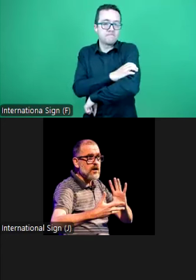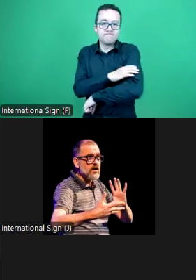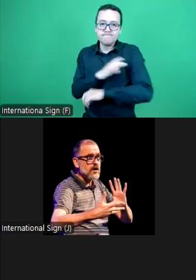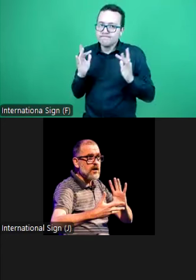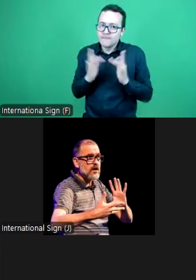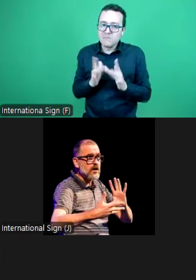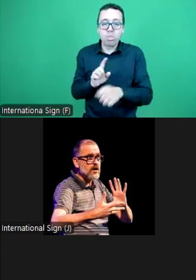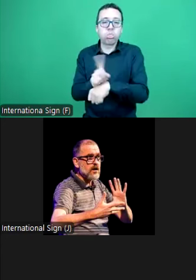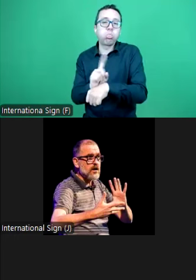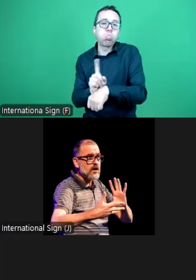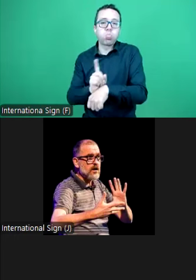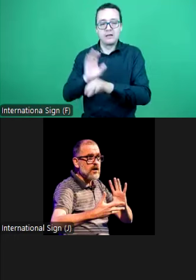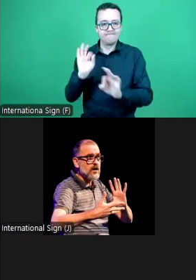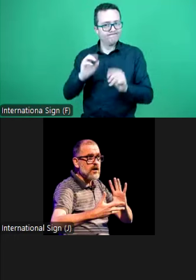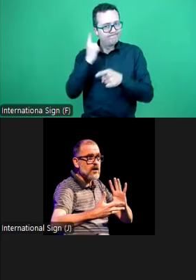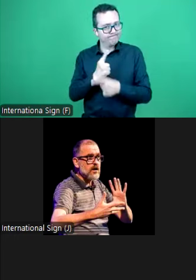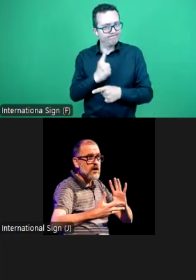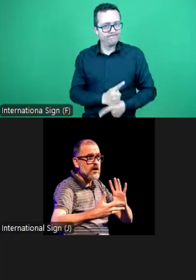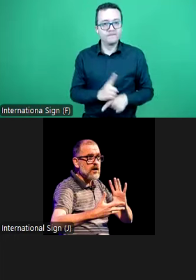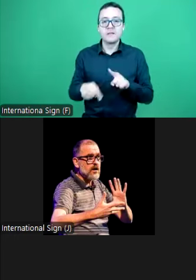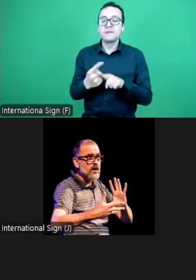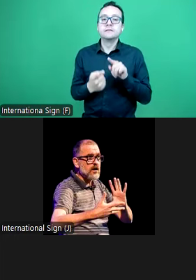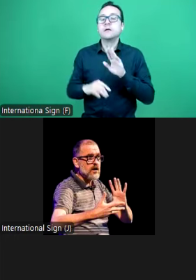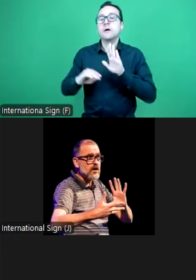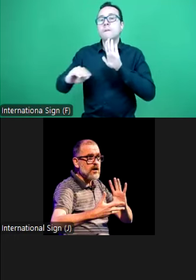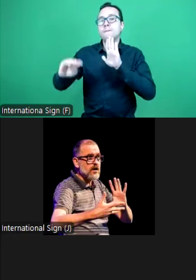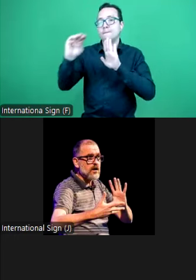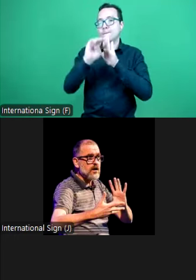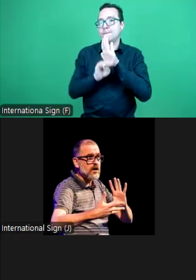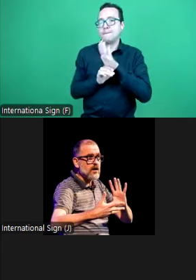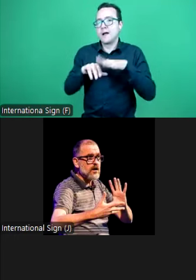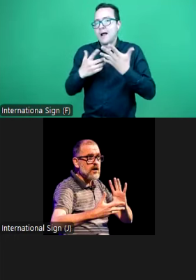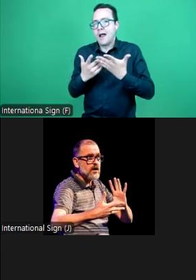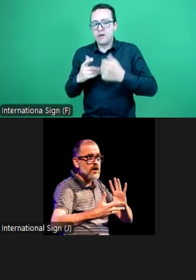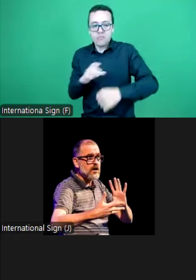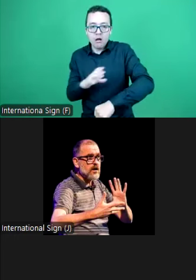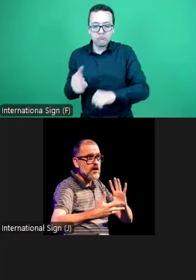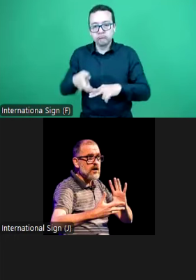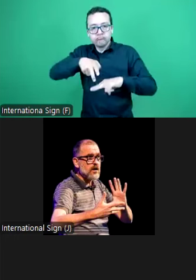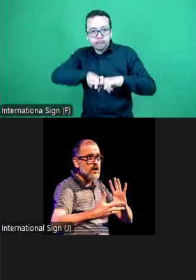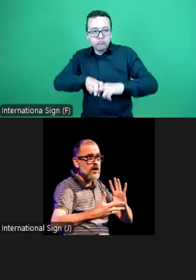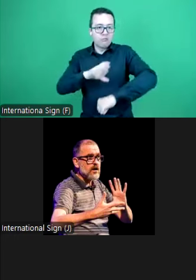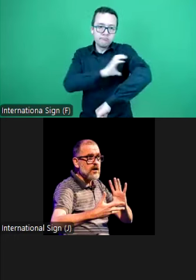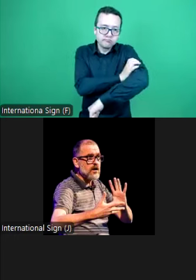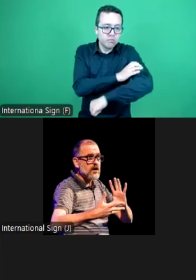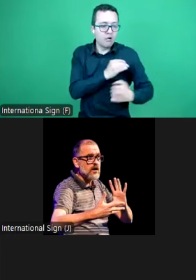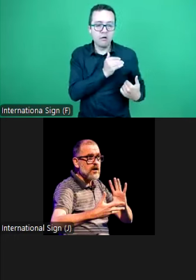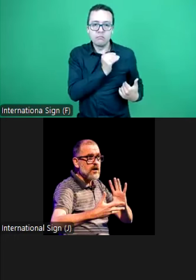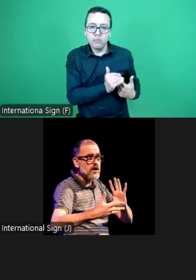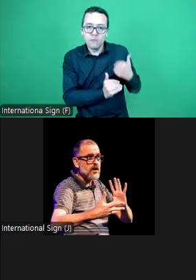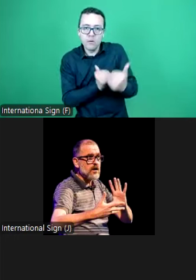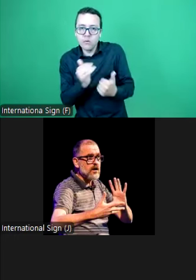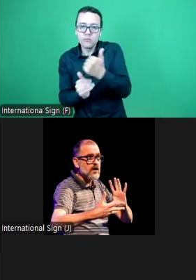Outro dos passos que fizemos foi uma estandarização do protocolo de pressão, de coleta de